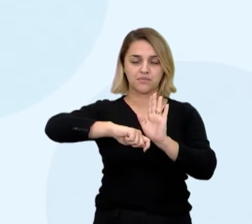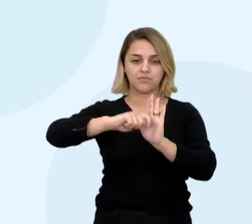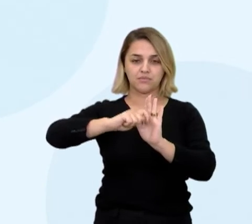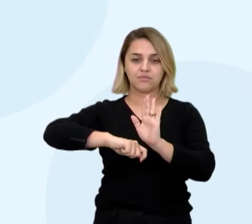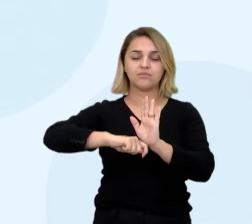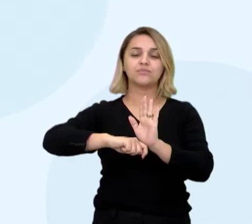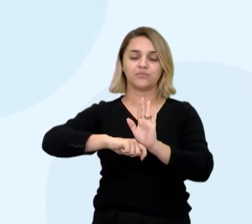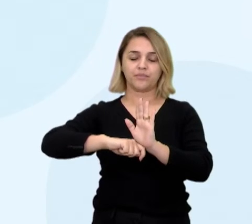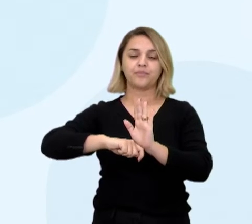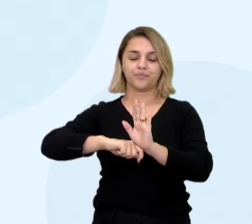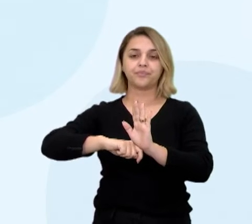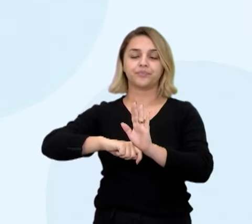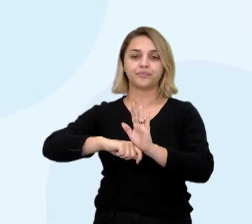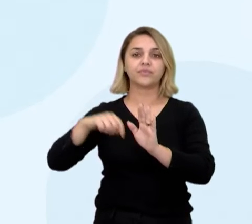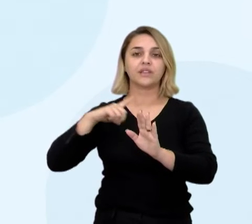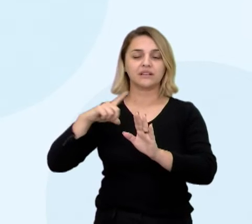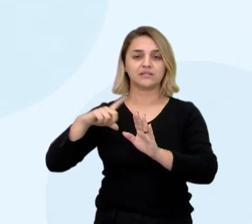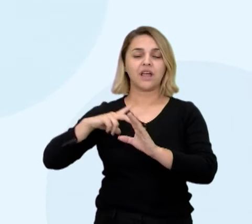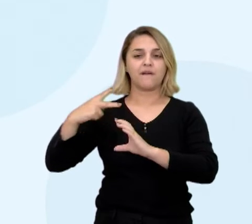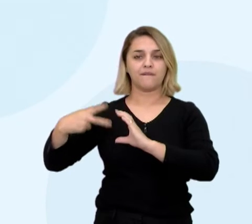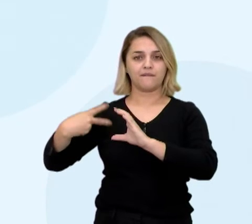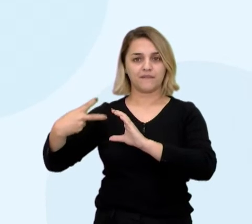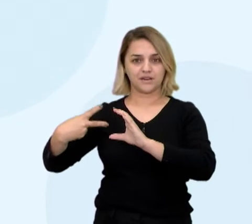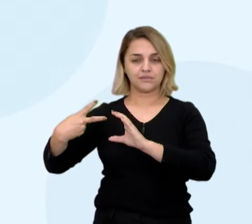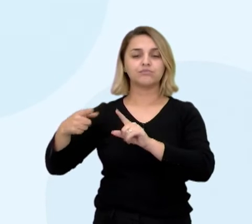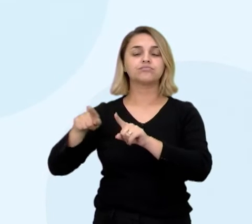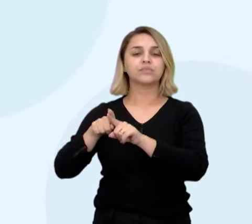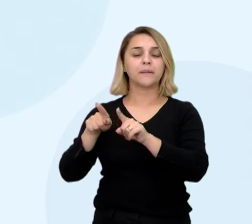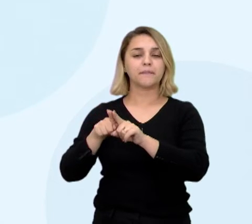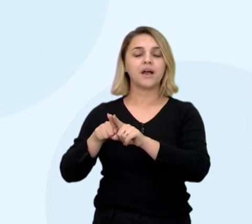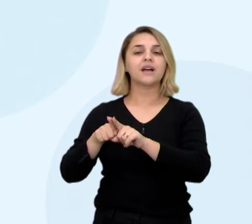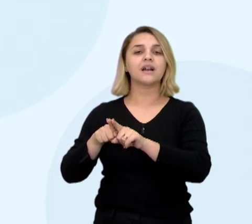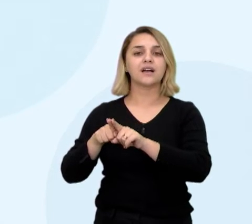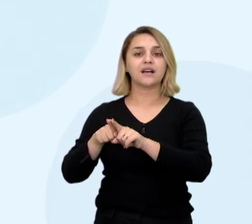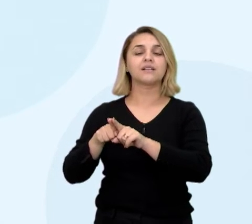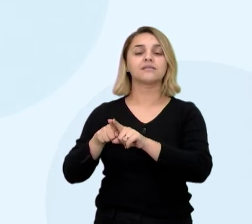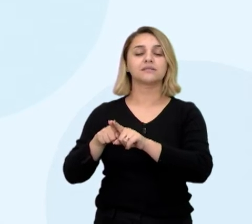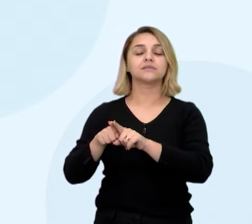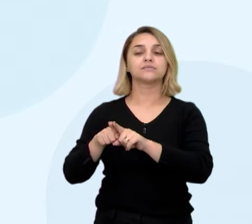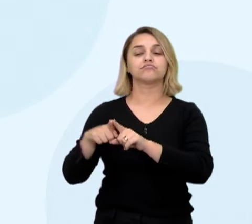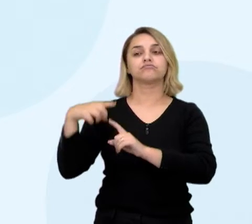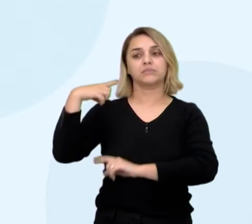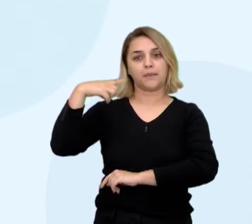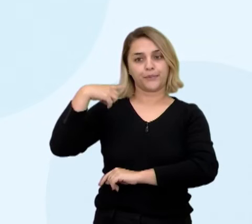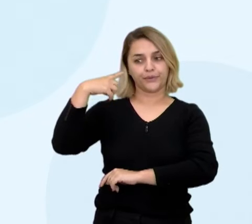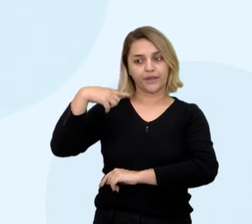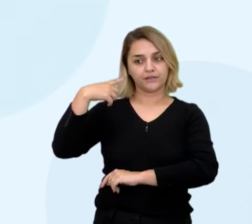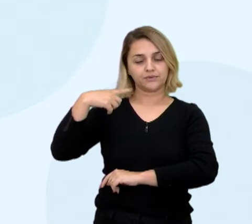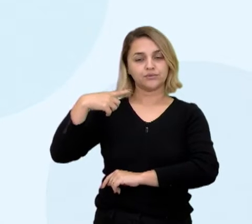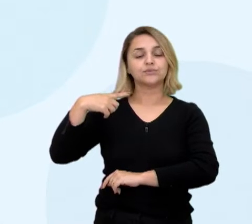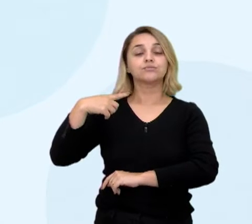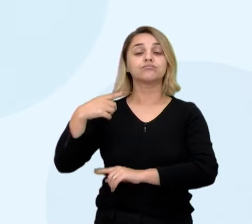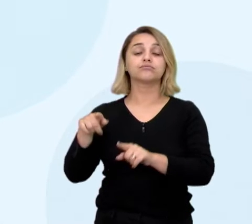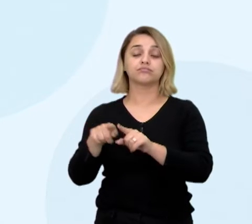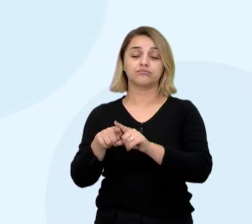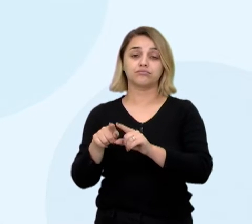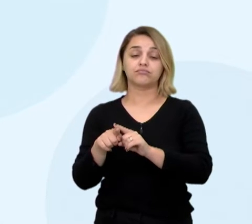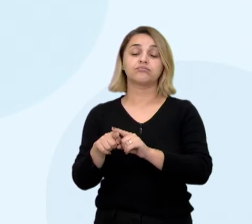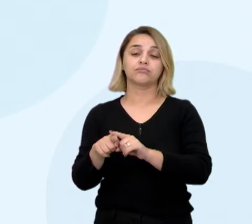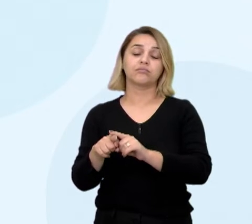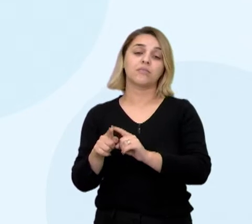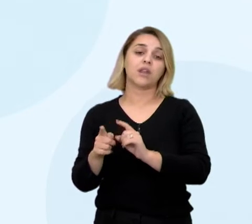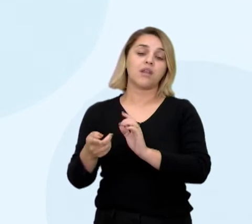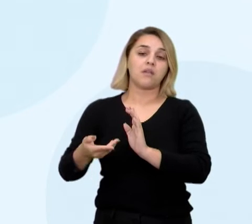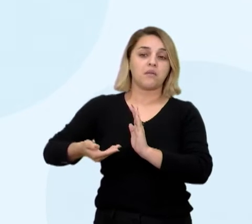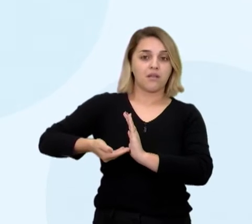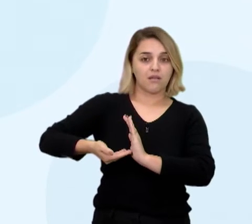casas legislativas, ou seja, no Senado e na Câmara dos Deputados, por maioria simples. Então, por